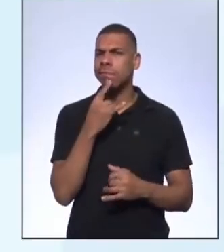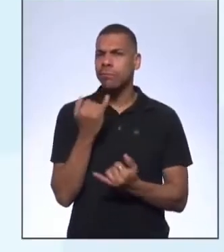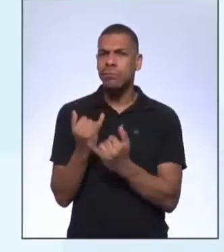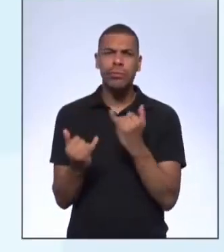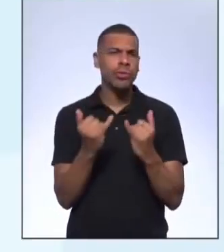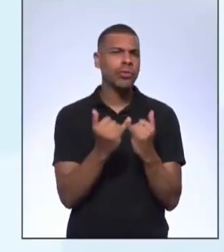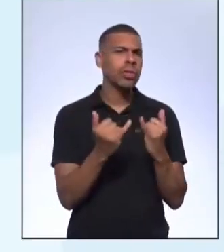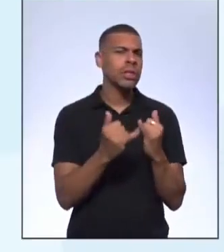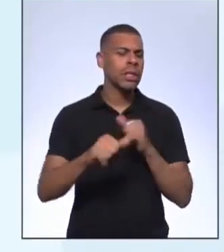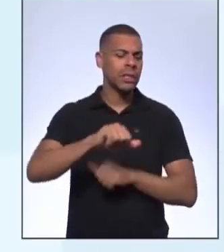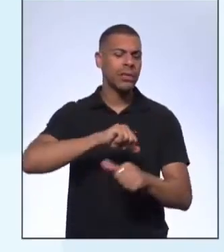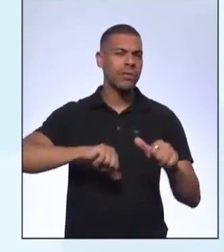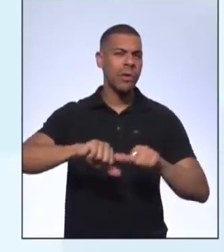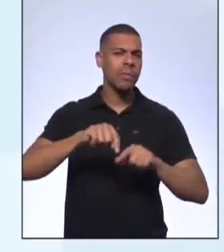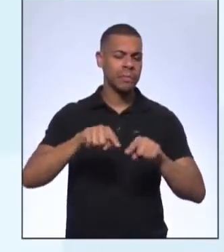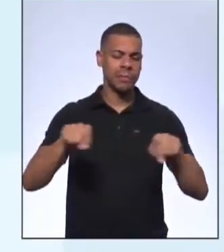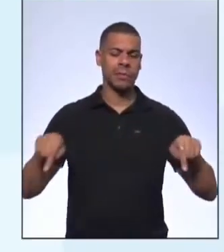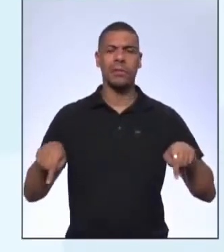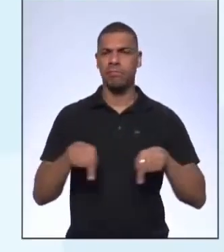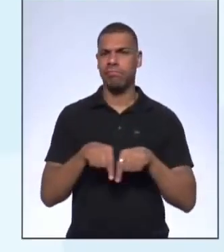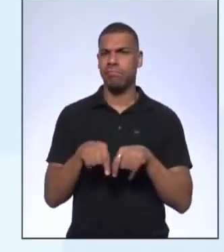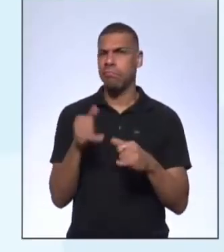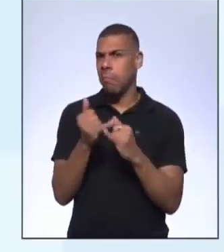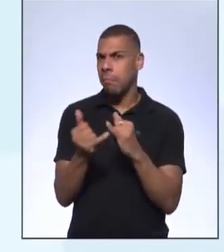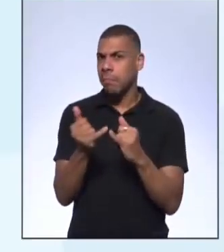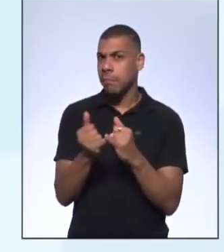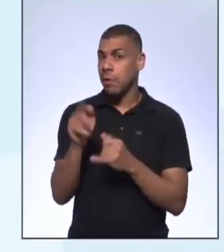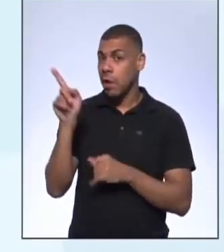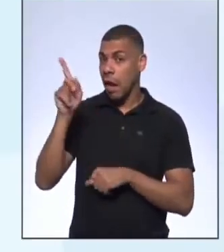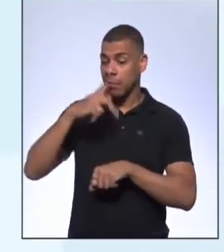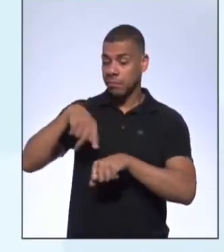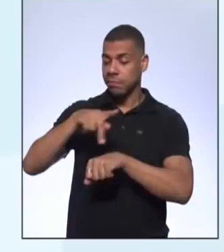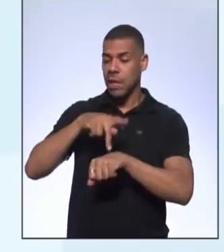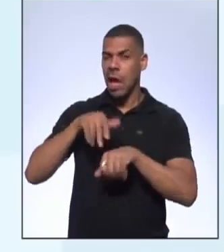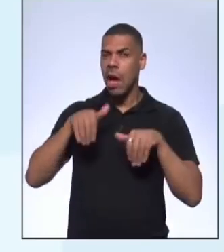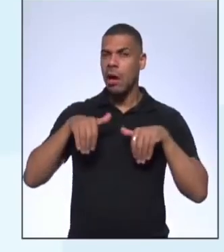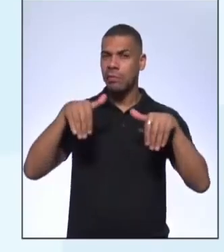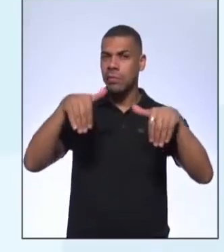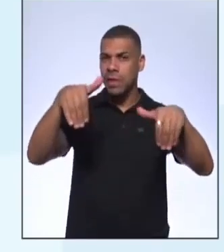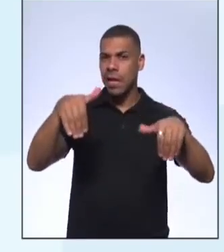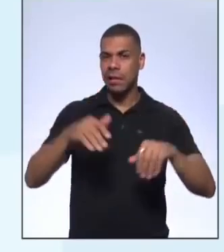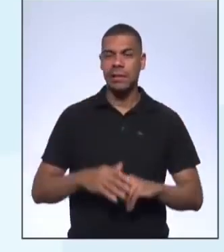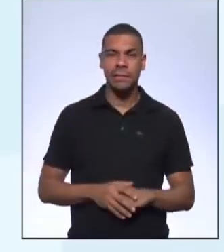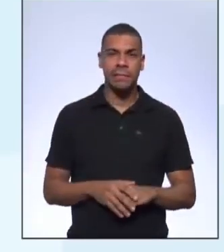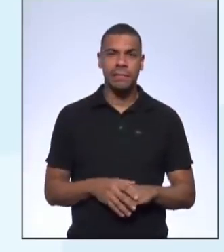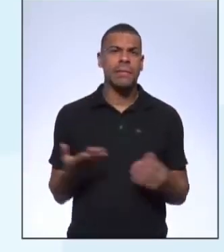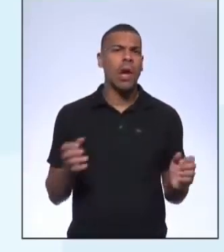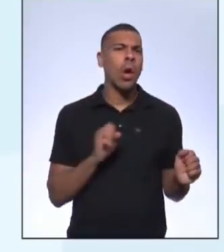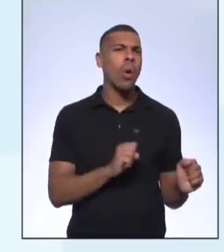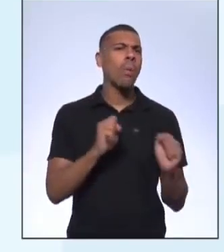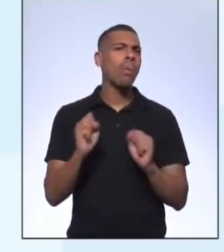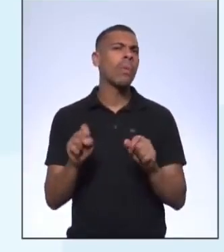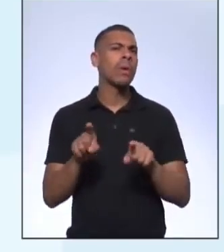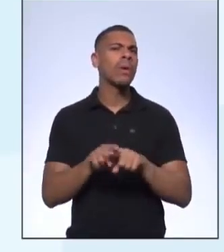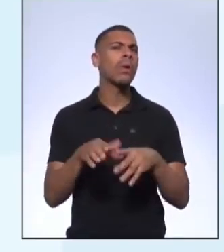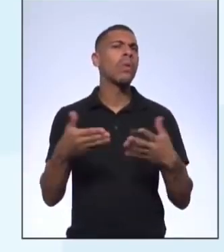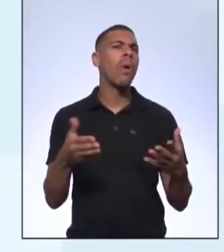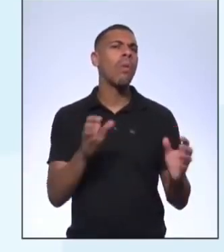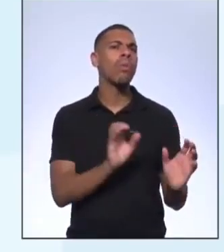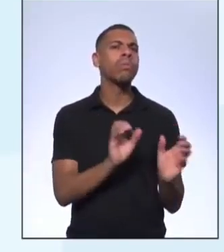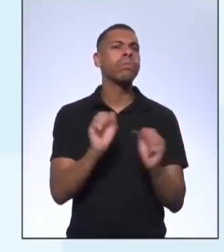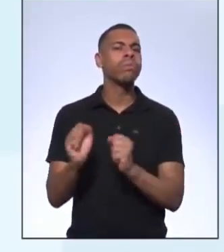por processo de transformação territorial similar ao que aconteceu na Austrália? Qual? As relações de poder envolveram quais